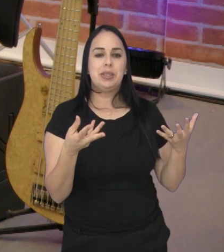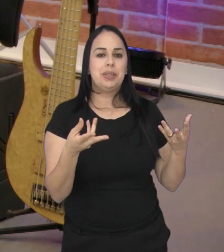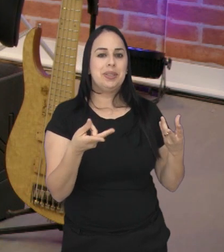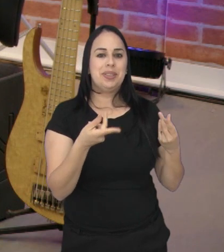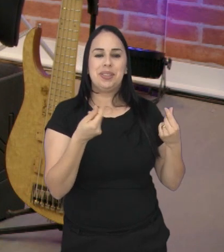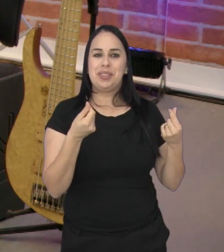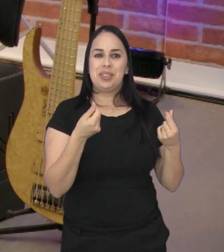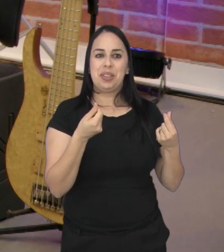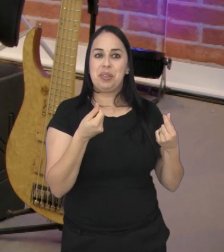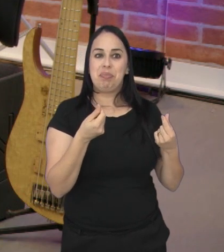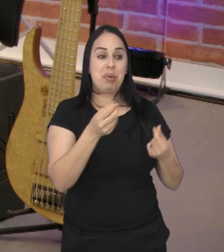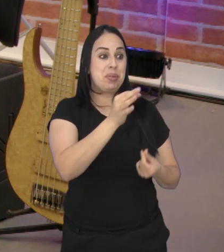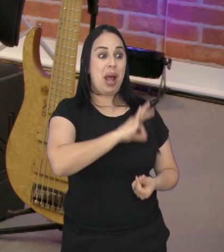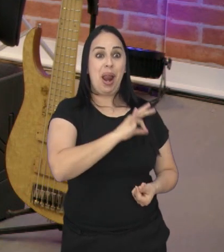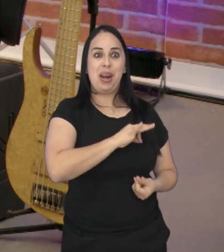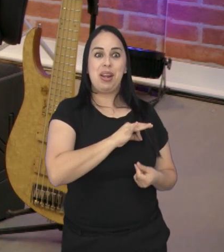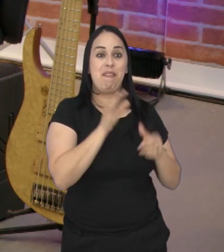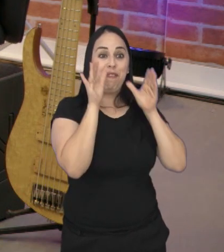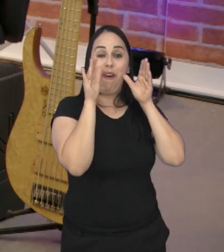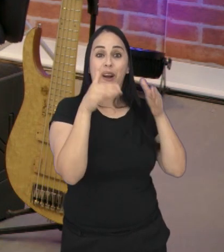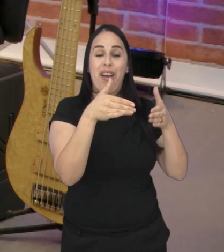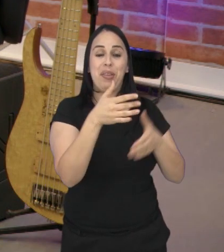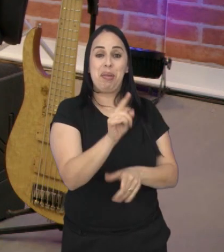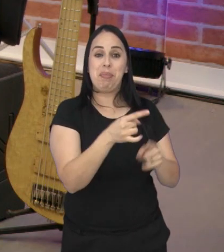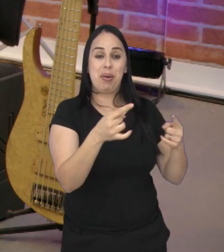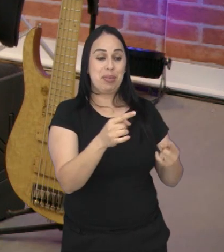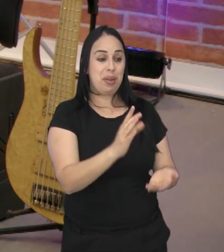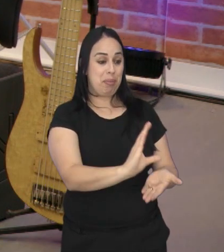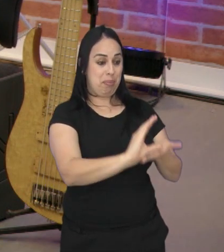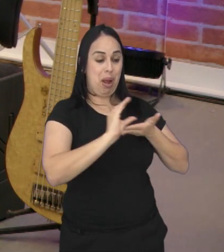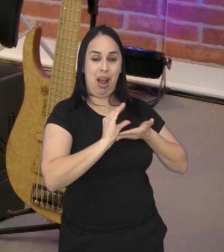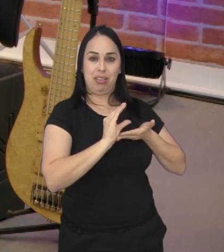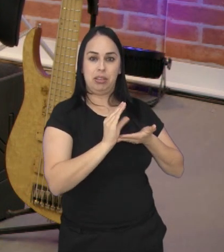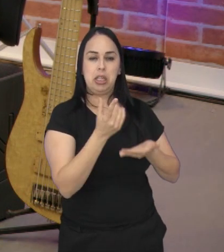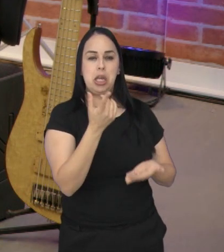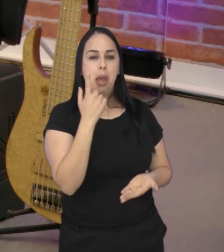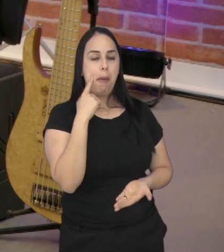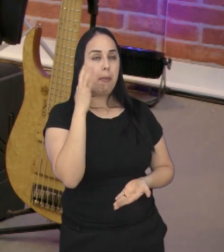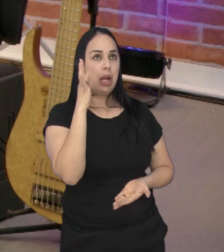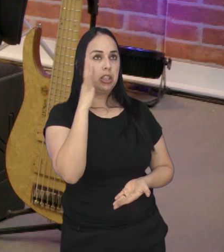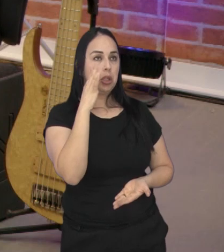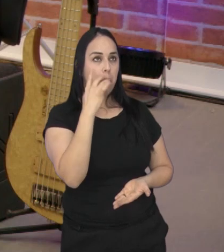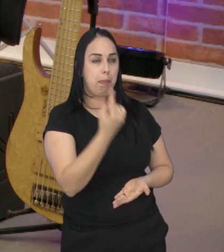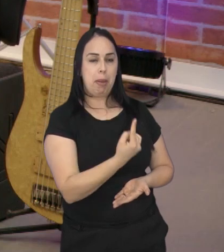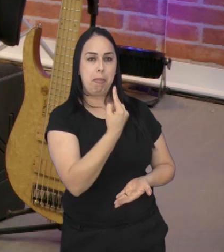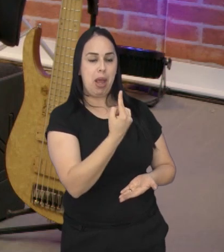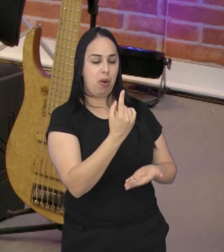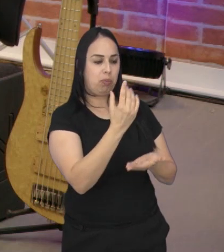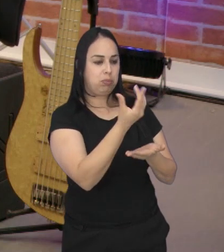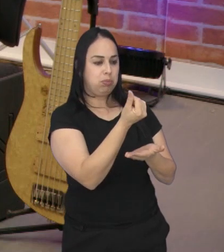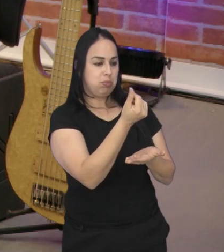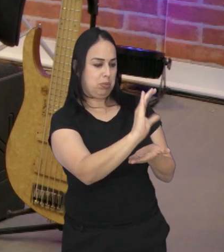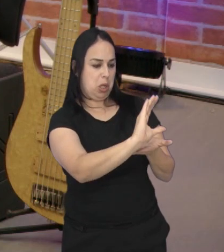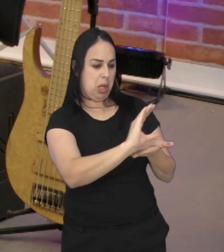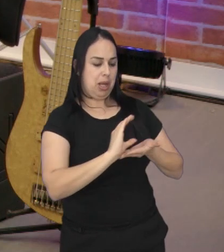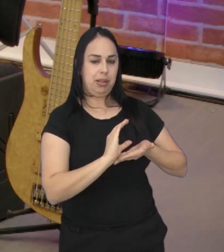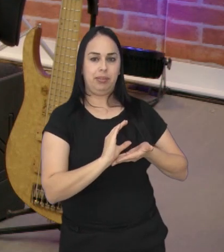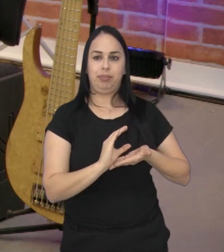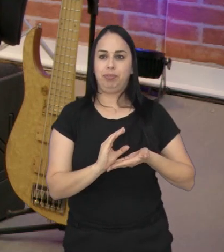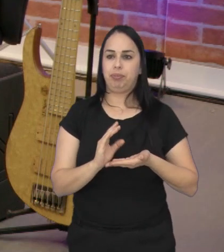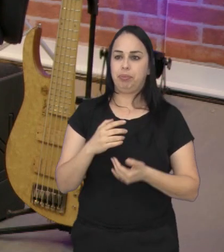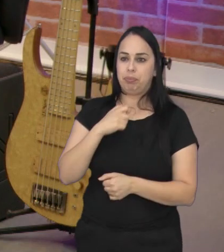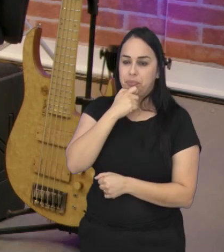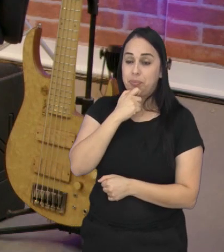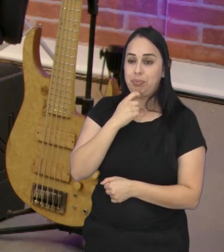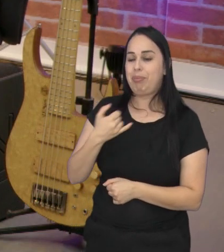tô vivendo disso, mano. Foi com Passar 20... a pegar o primeiro cachê, assim. Foi com uns 20 e poucos anos, assim,